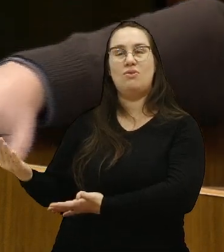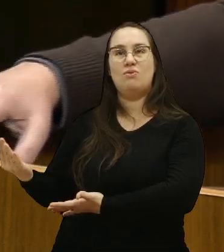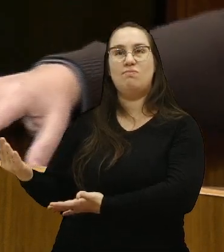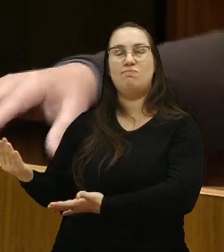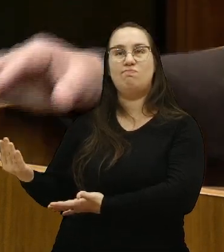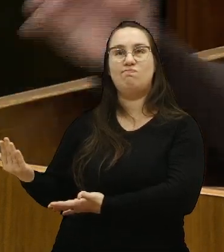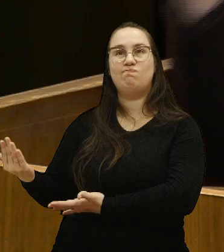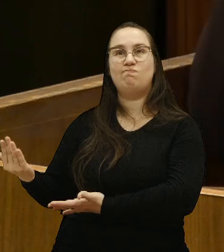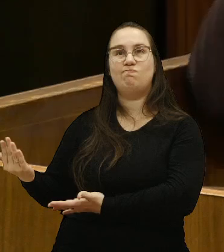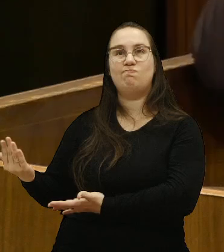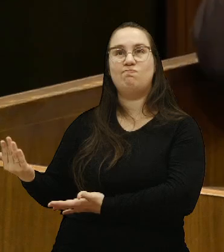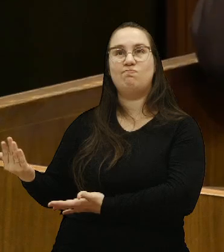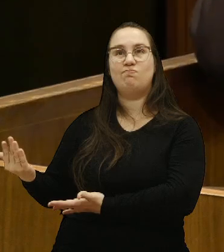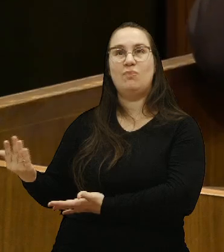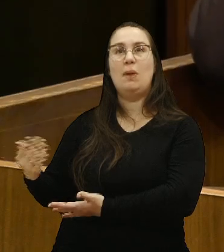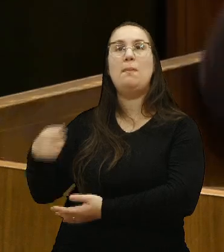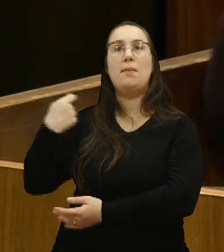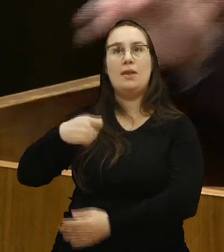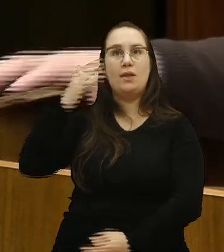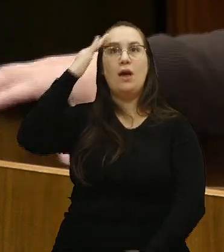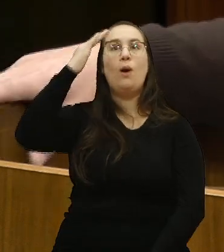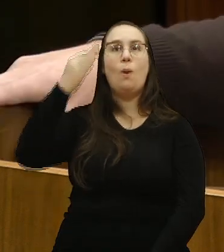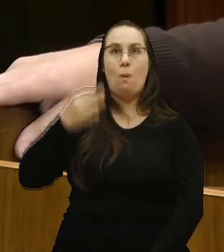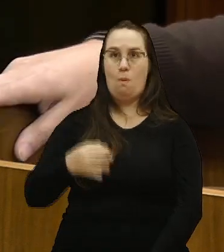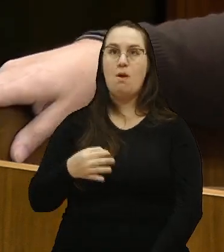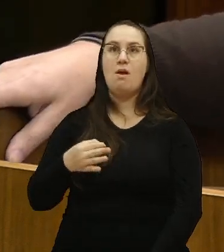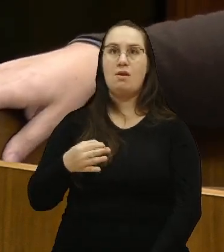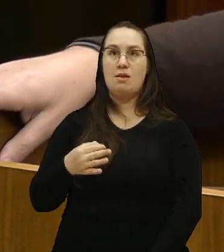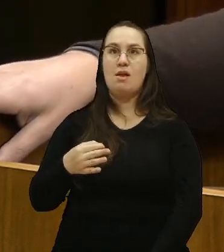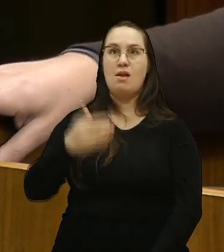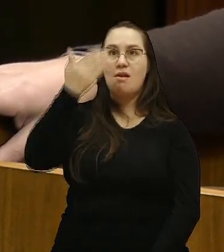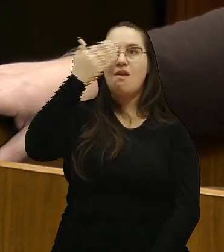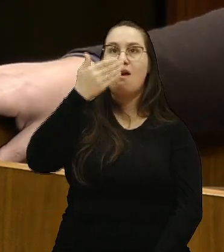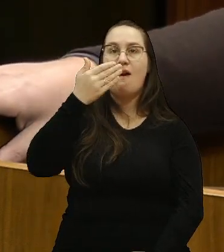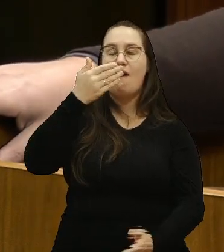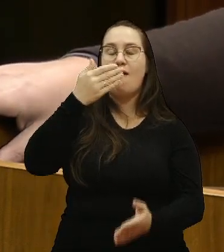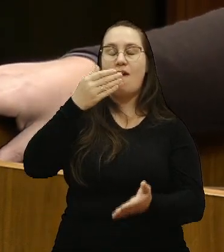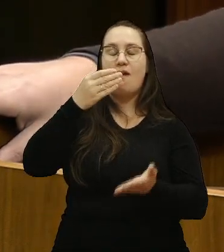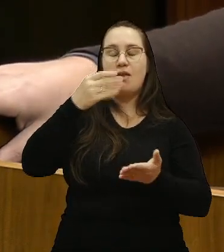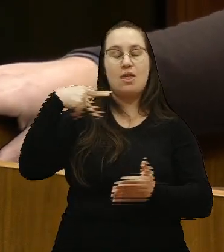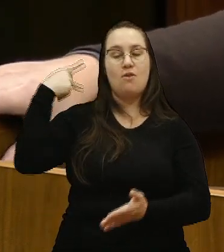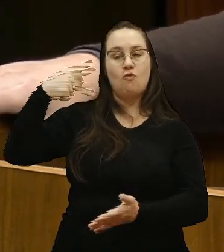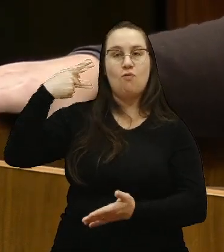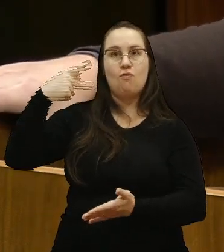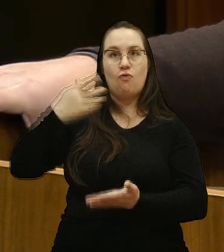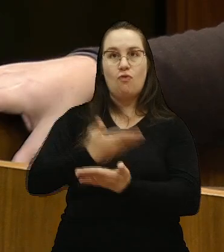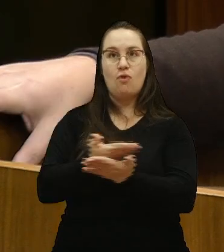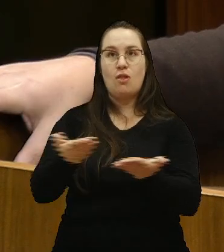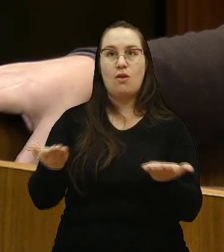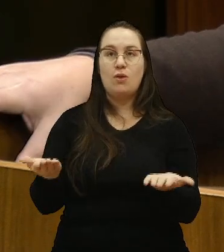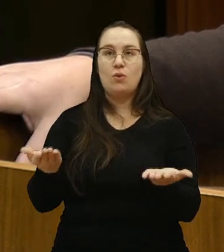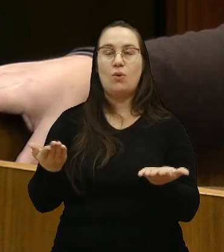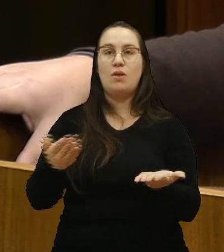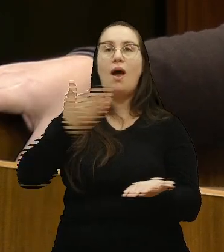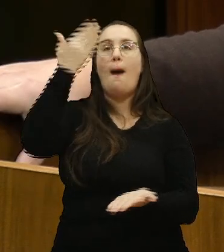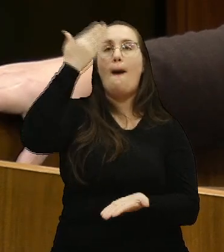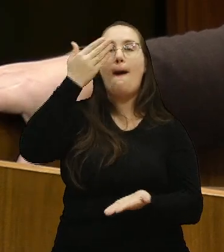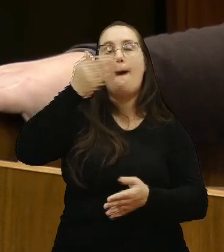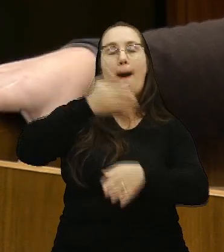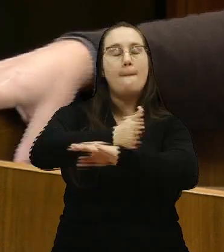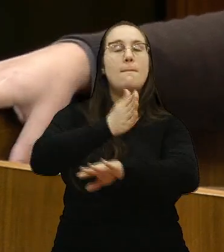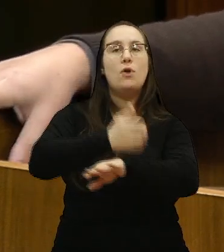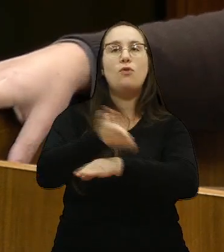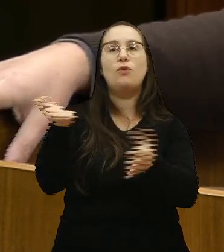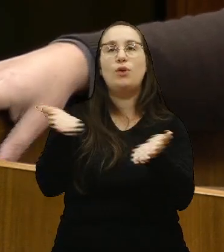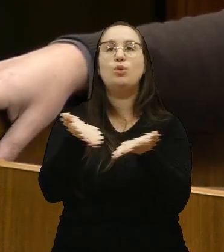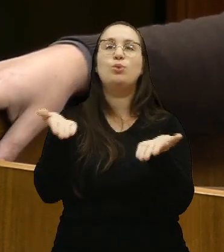E nós precisamos compreender que esta frente parlamentar, que eu creio que nós estaremos aprovando no dia de